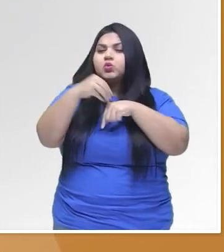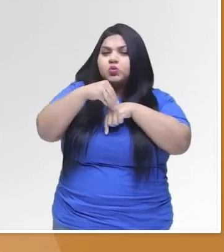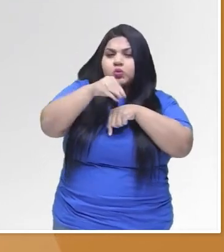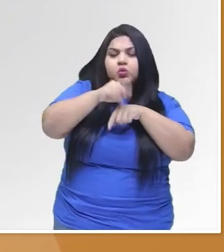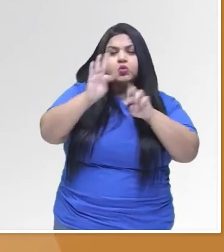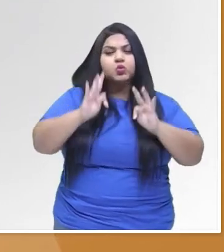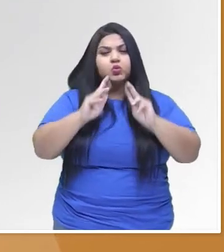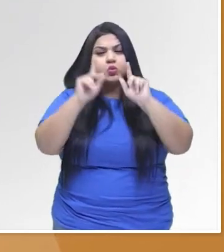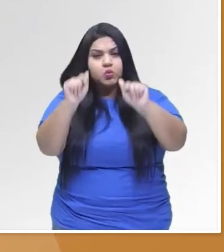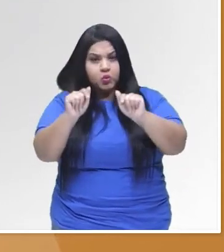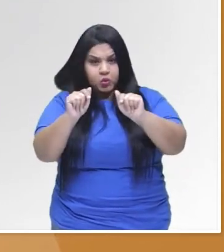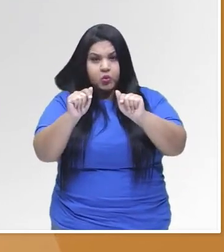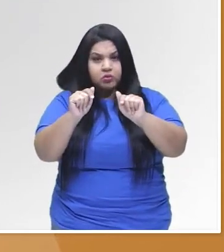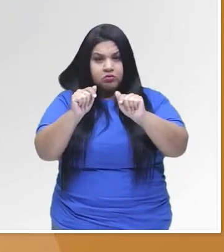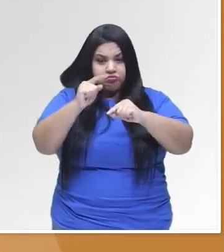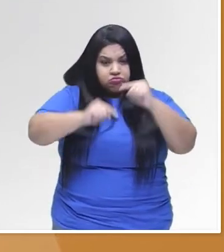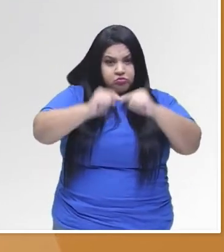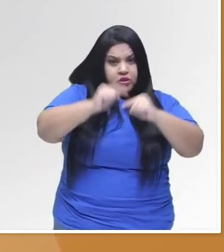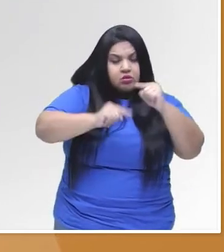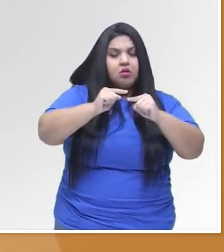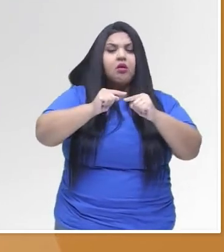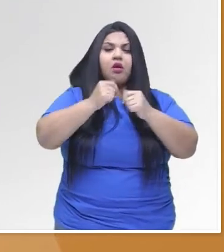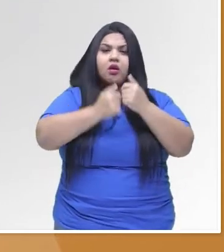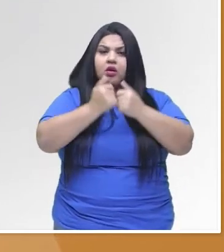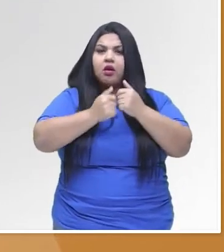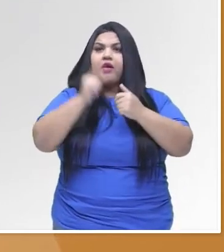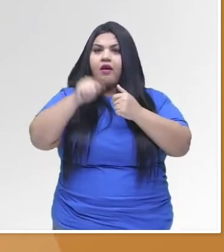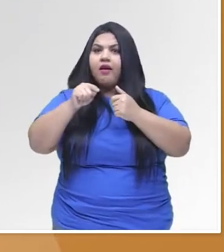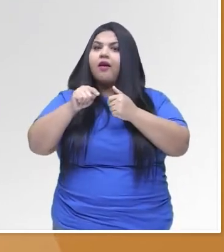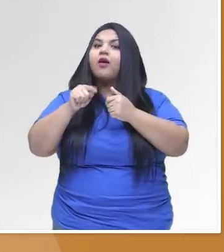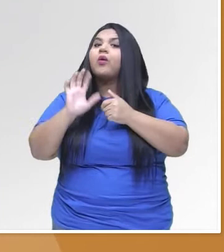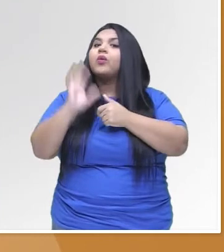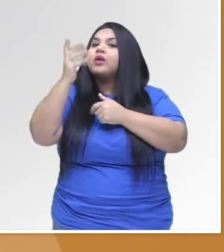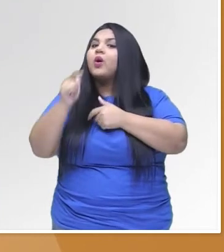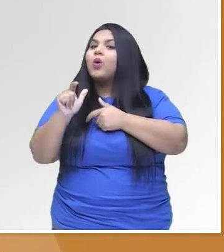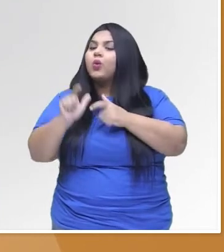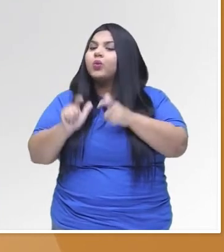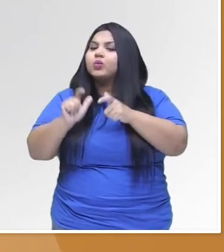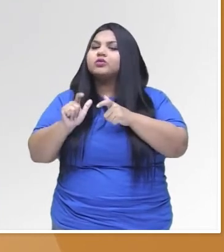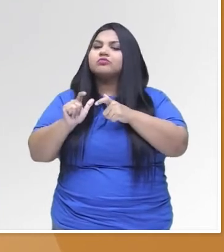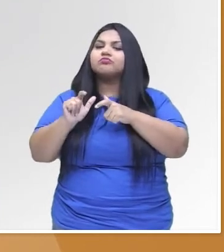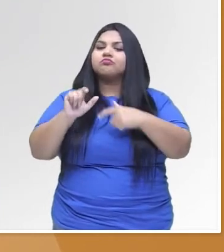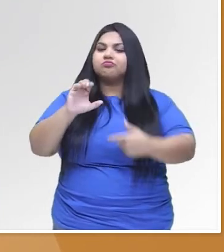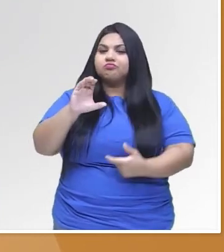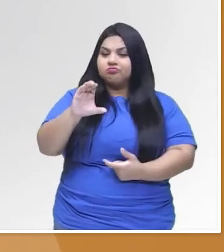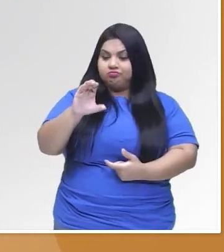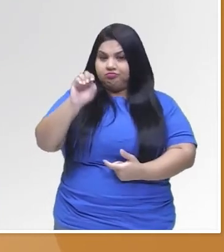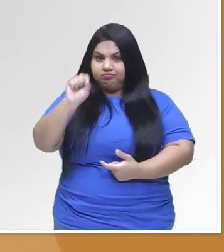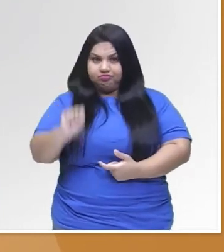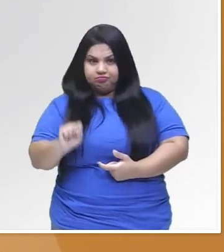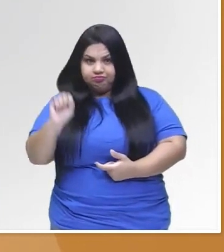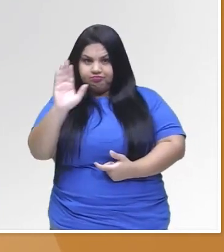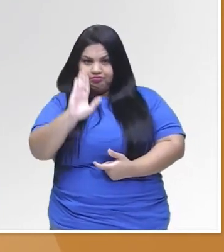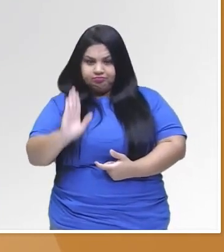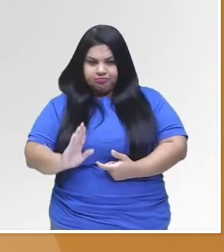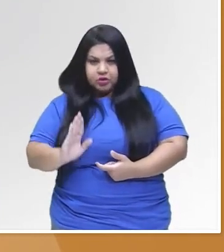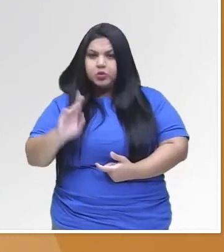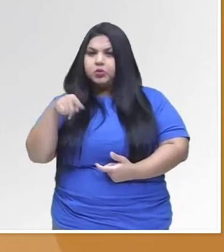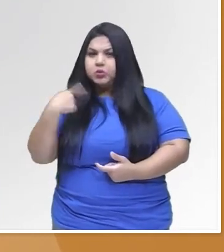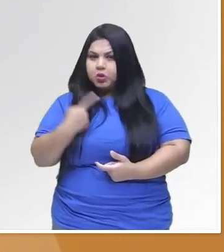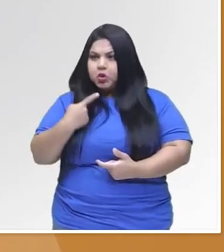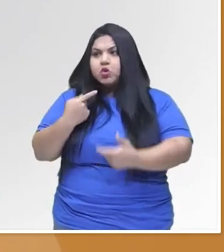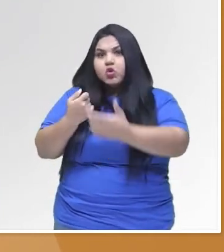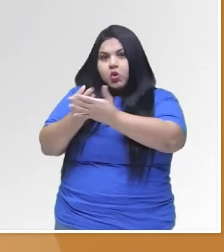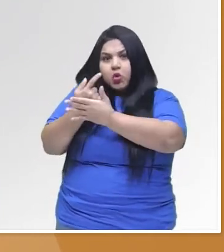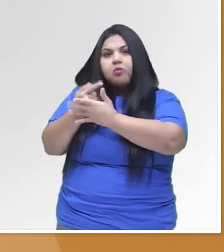no Brasil, tá, vem do Centro-Sul, tá? Vem de cidades aí do Centro-Sul do Brasil. Nós consumimos, todo o